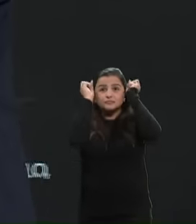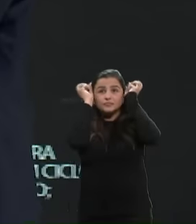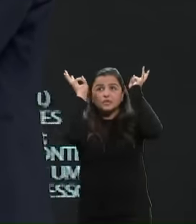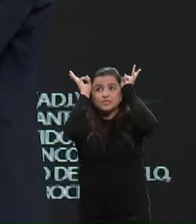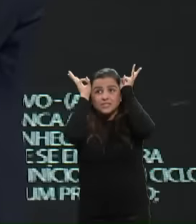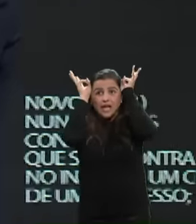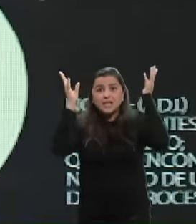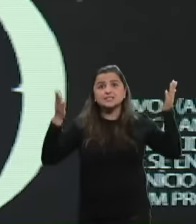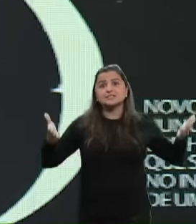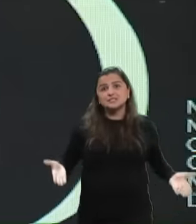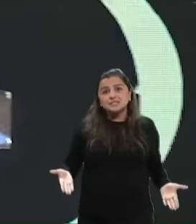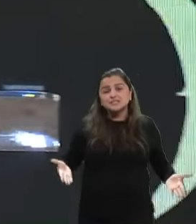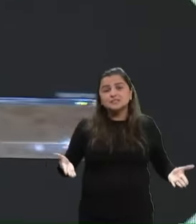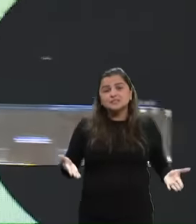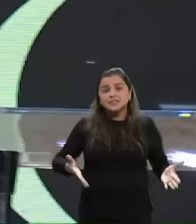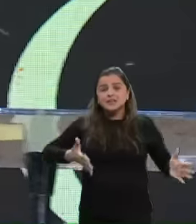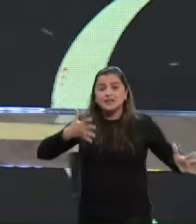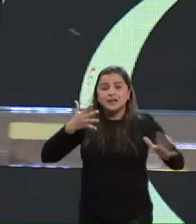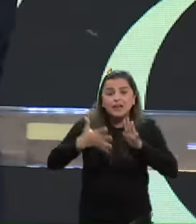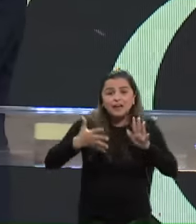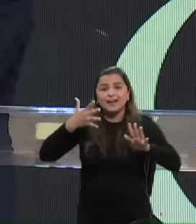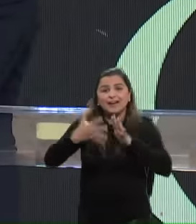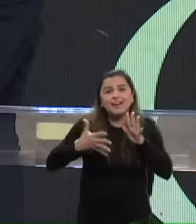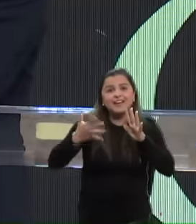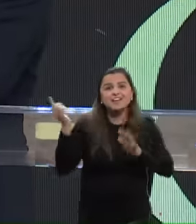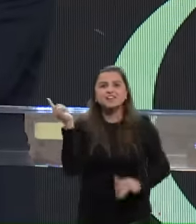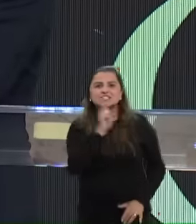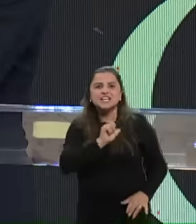Moisés, o gago que cantava.